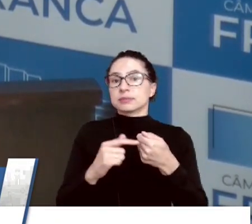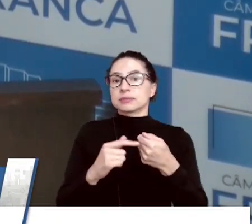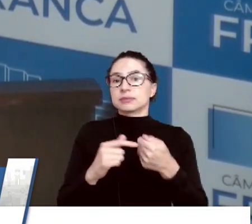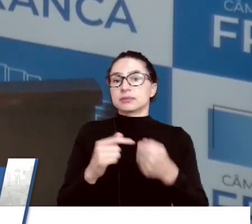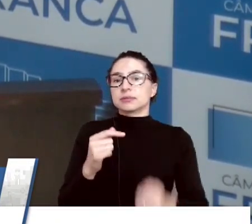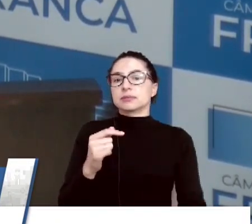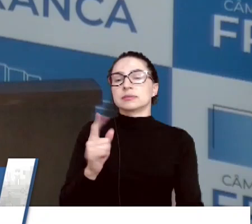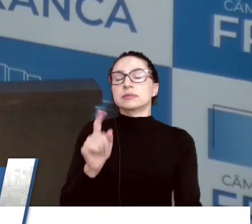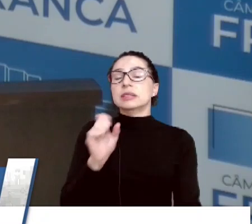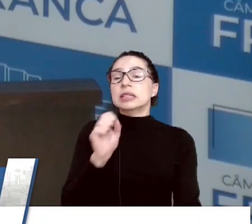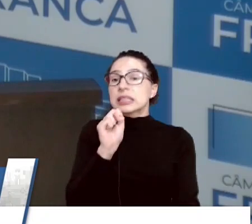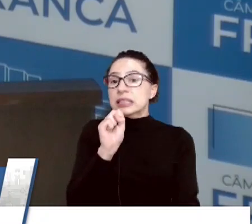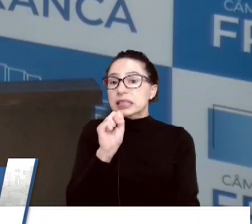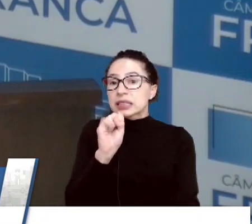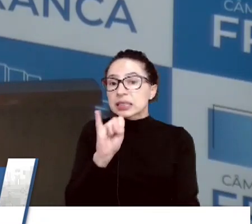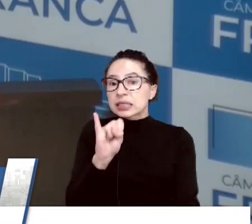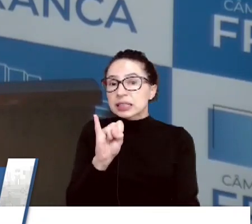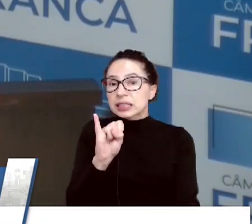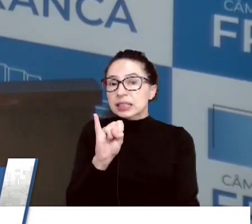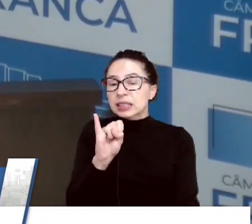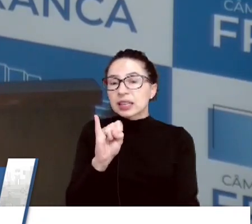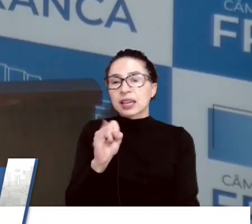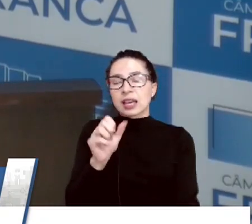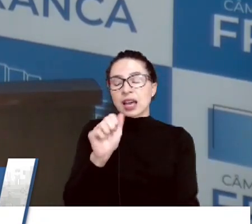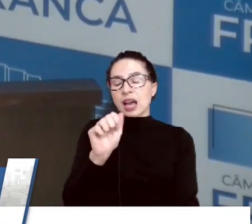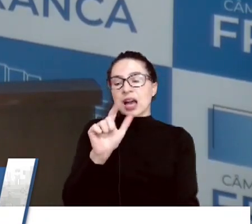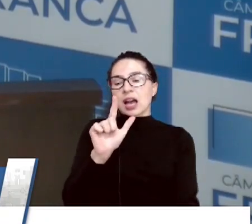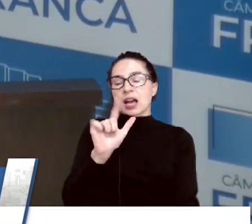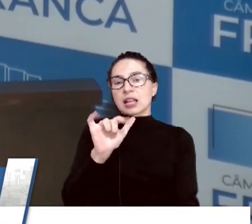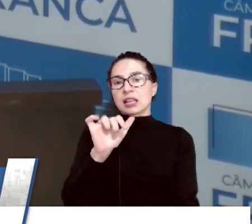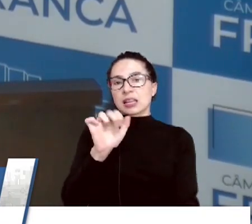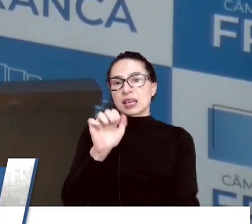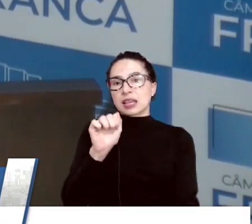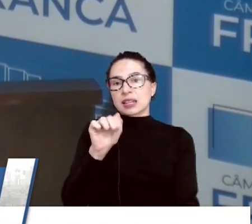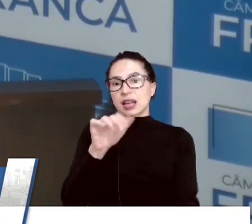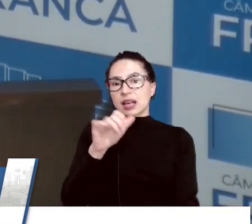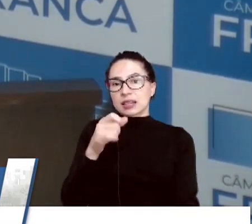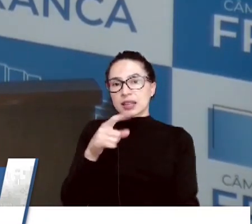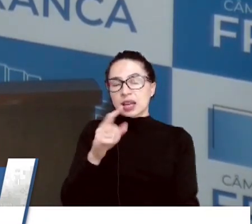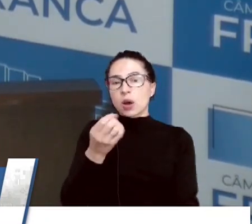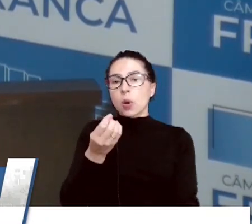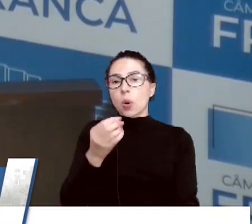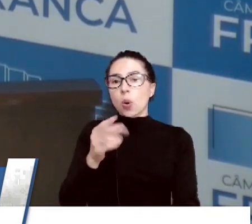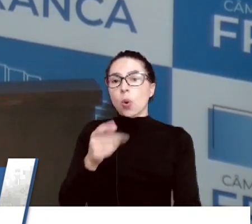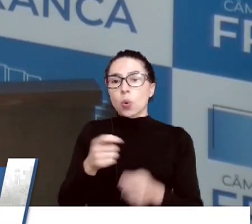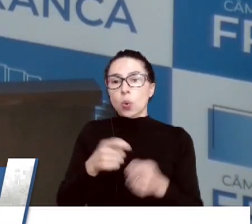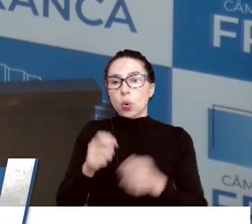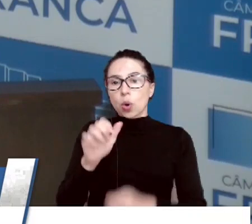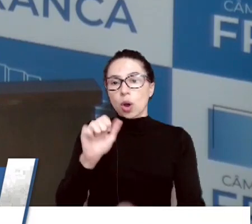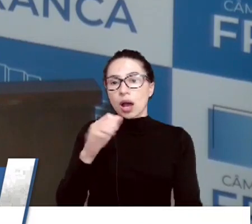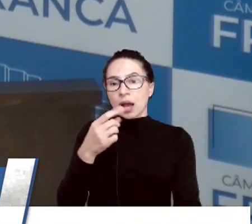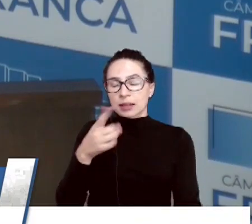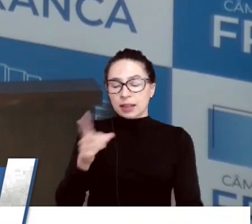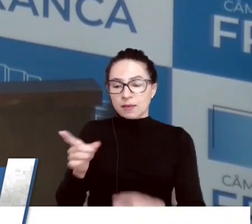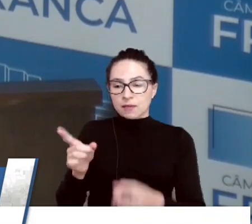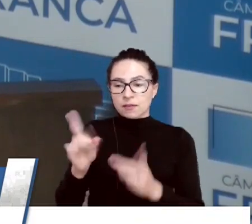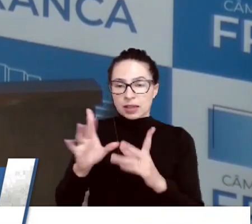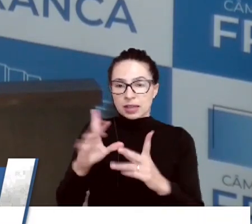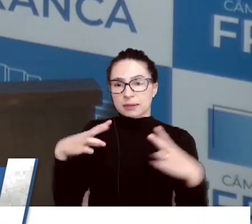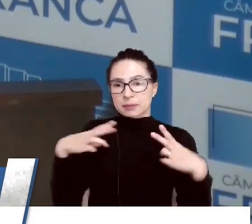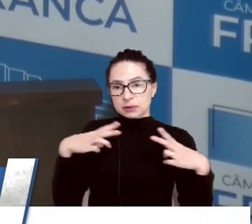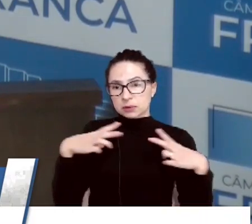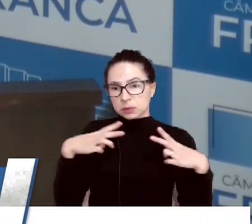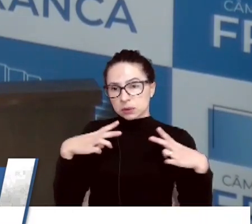Em caso de alienação ou controle acionário de empresa pública ou sociedade de